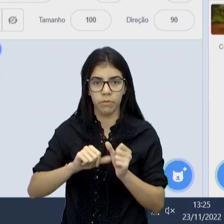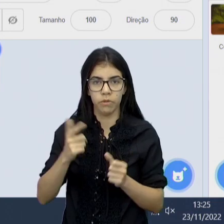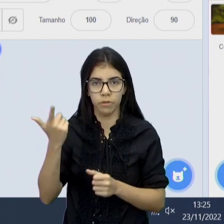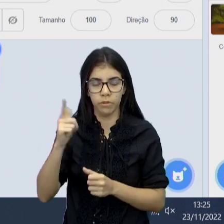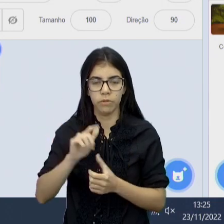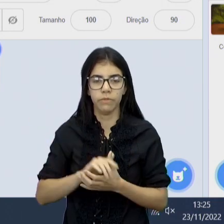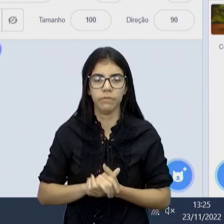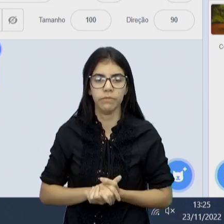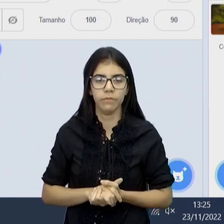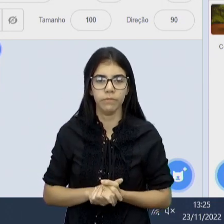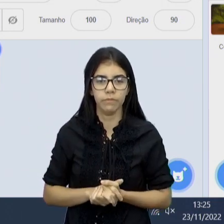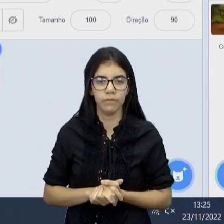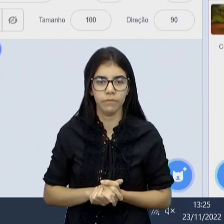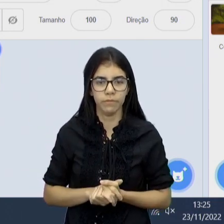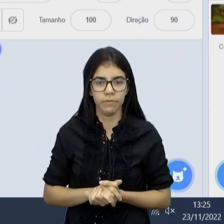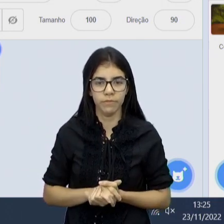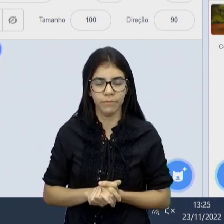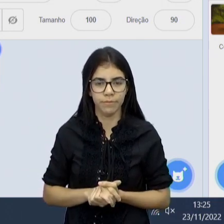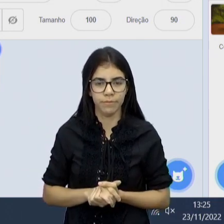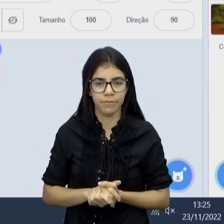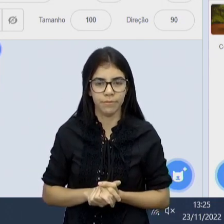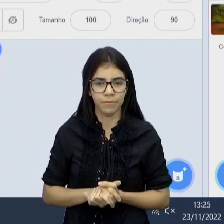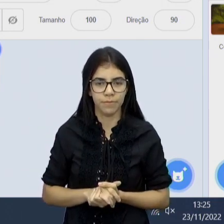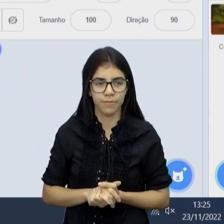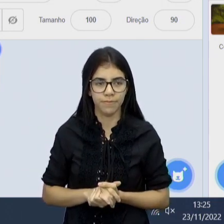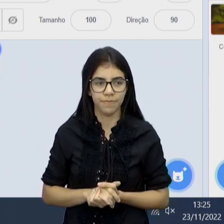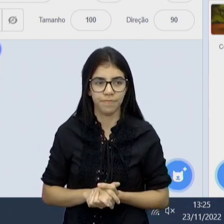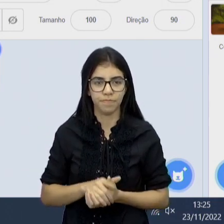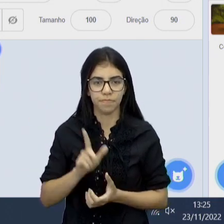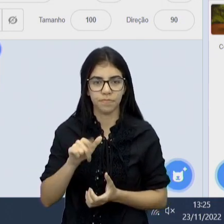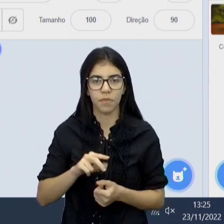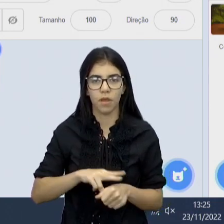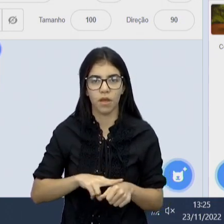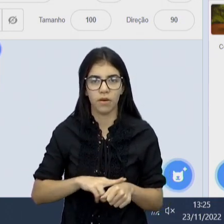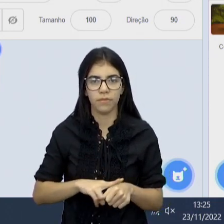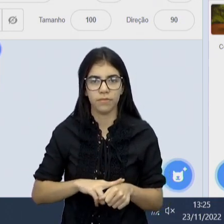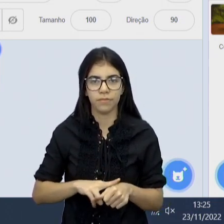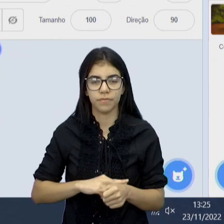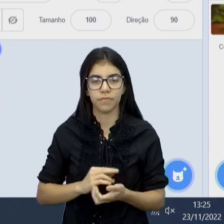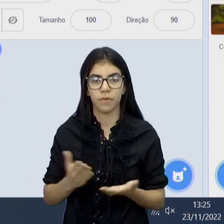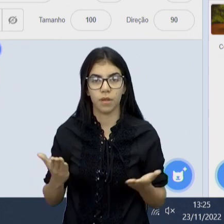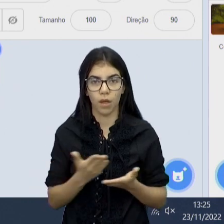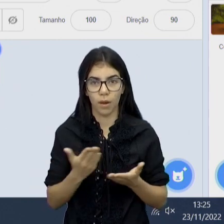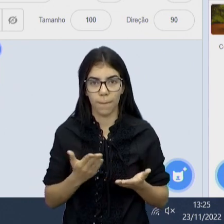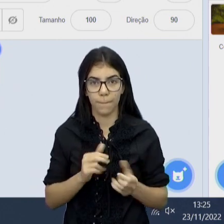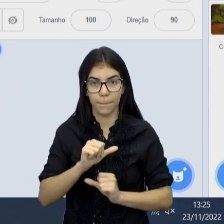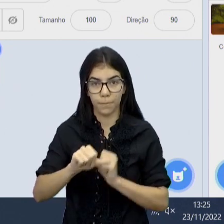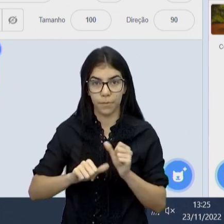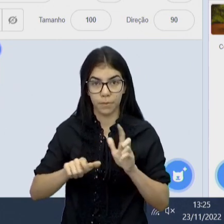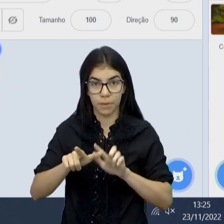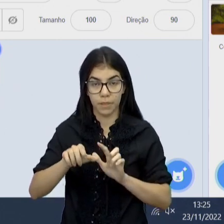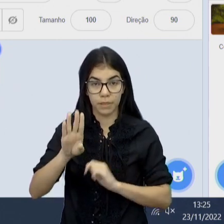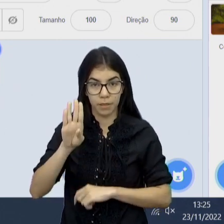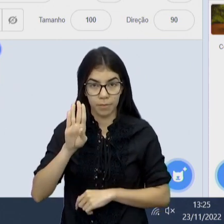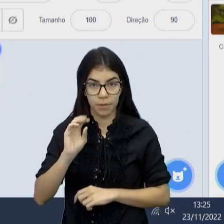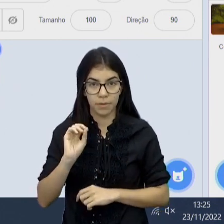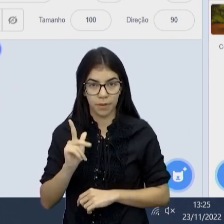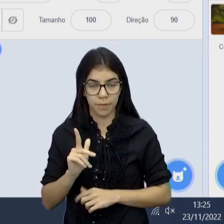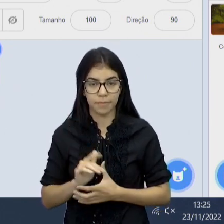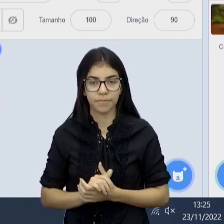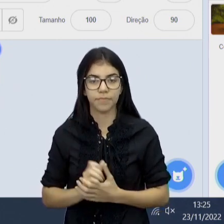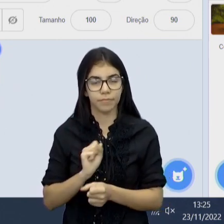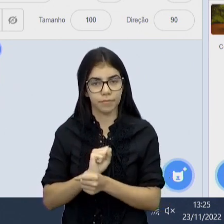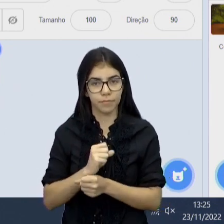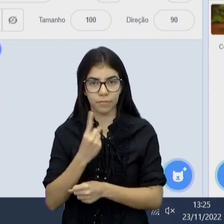ó. Começou com aquele quando a bandeirinha verde. Depois tá, mude a fantasia pro B. Sim. Certo?